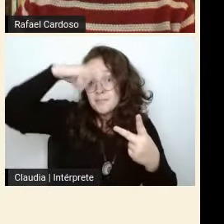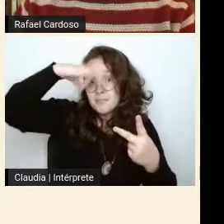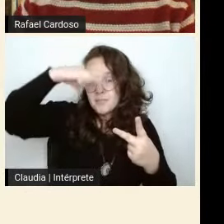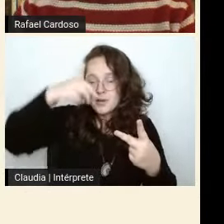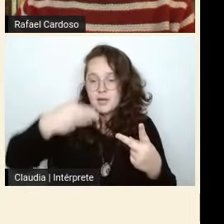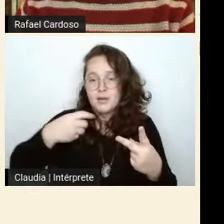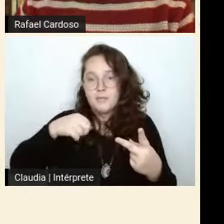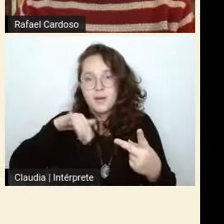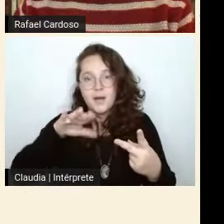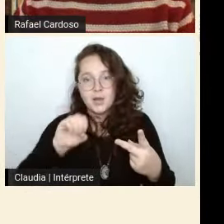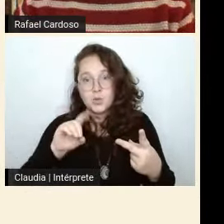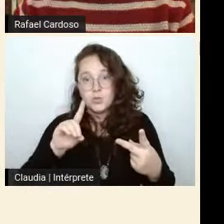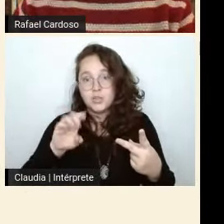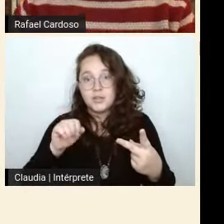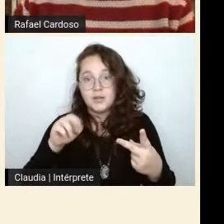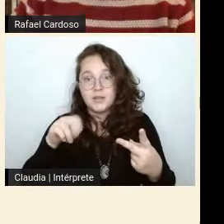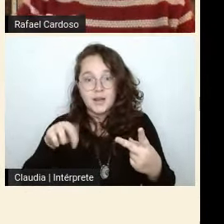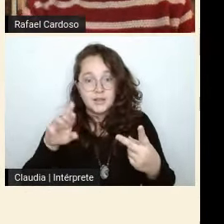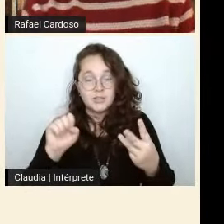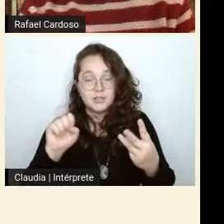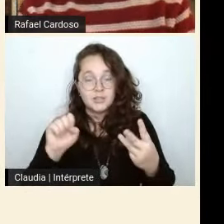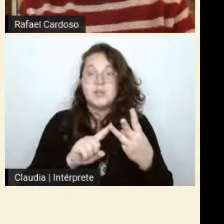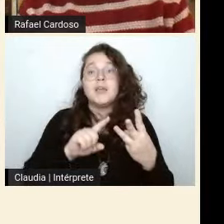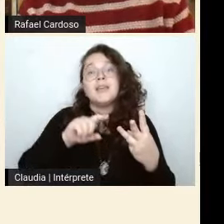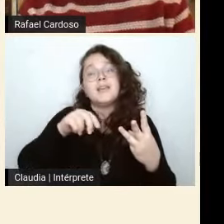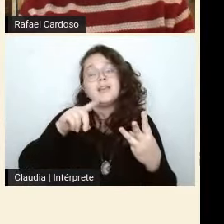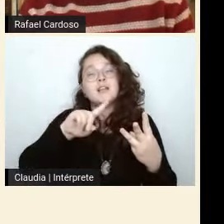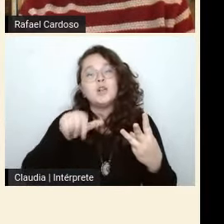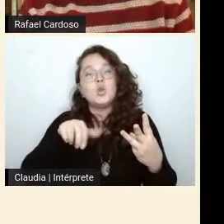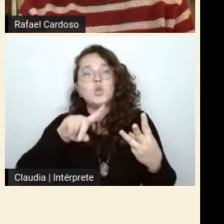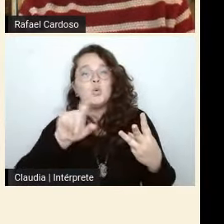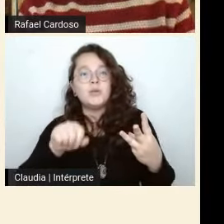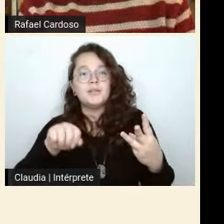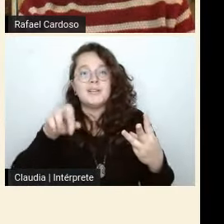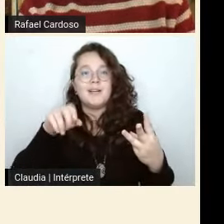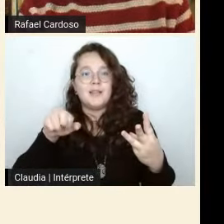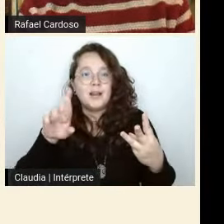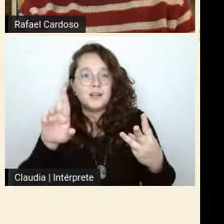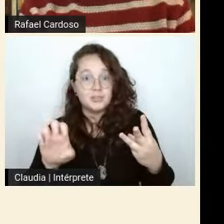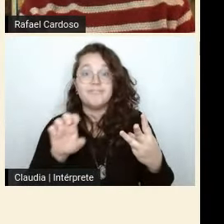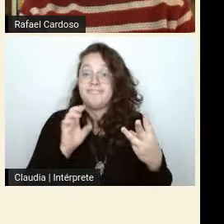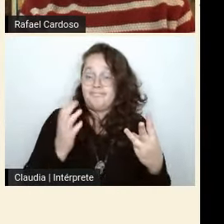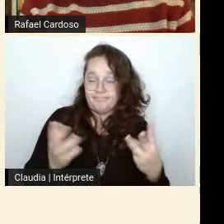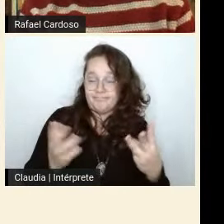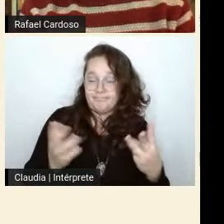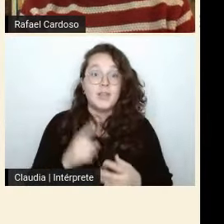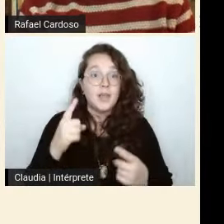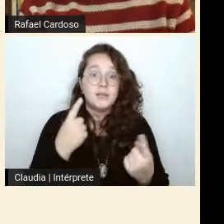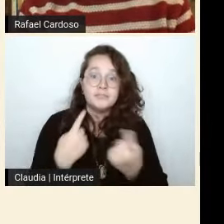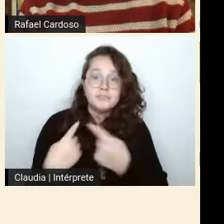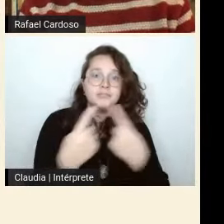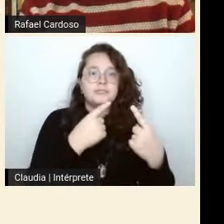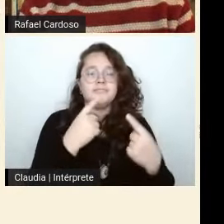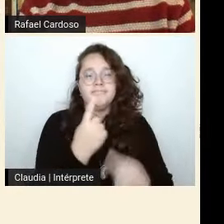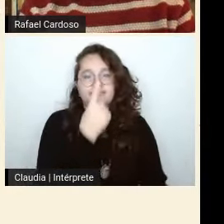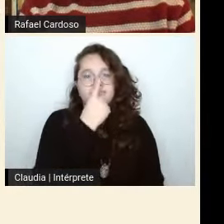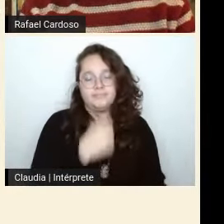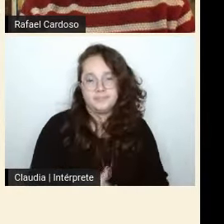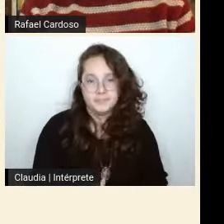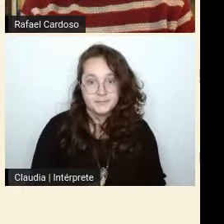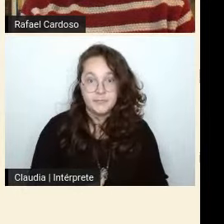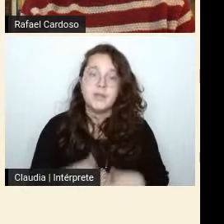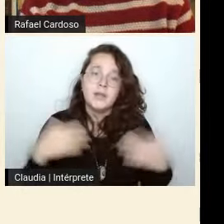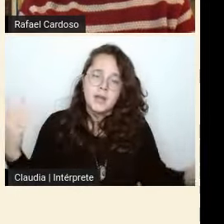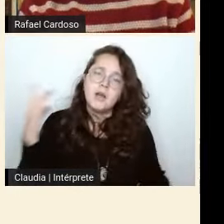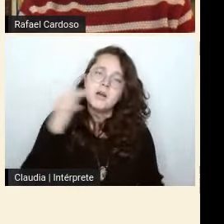mais velhos do que ele. Sua visão sobre a Semana de 22 foi moldada com toda certeza pelas